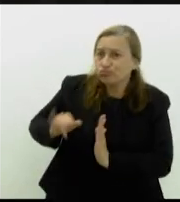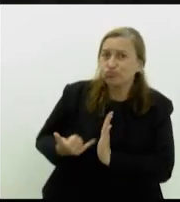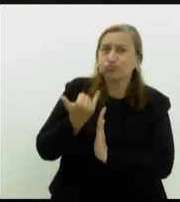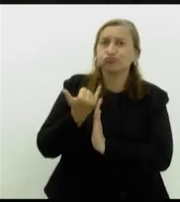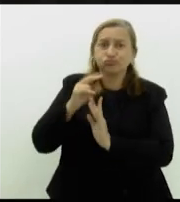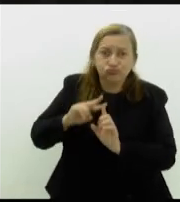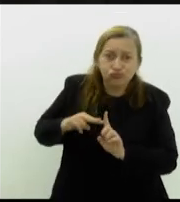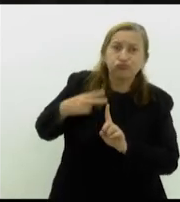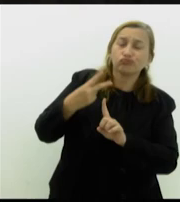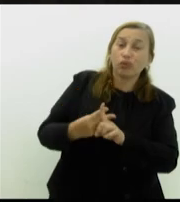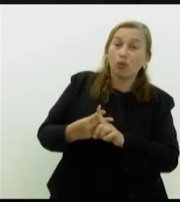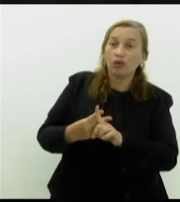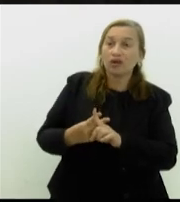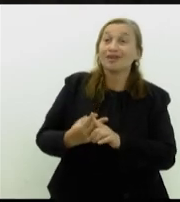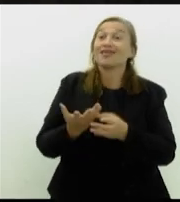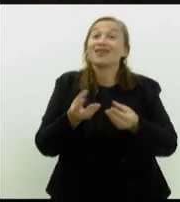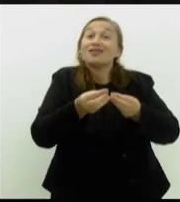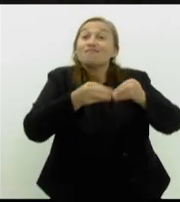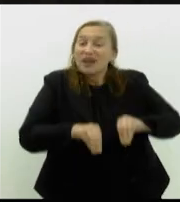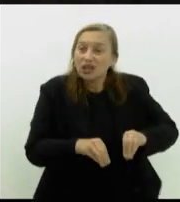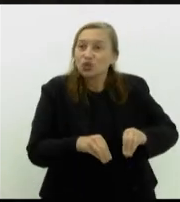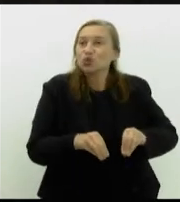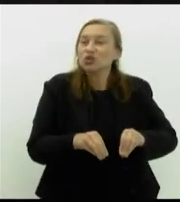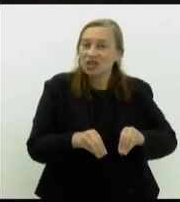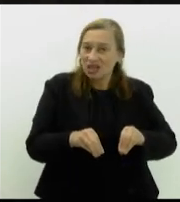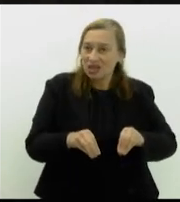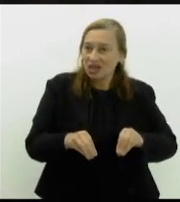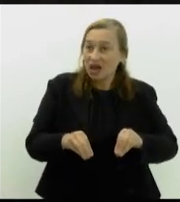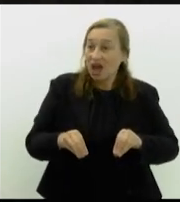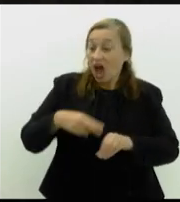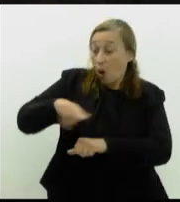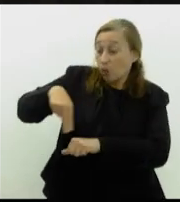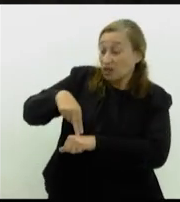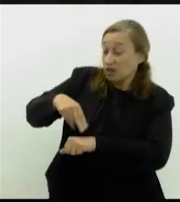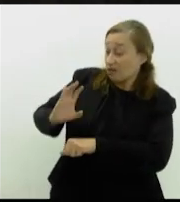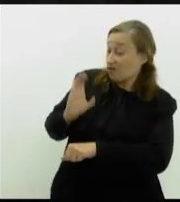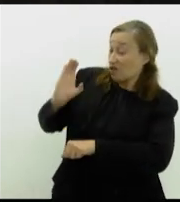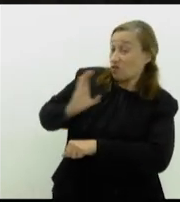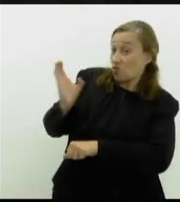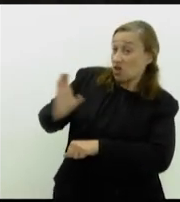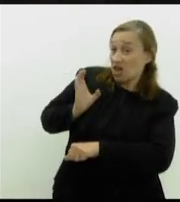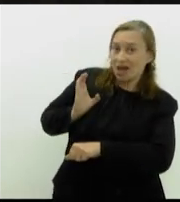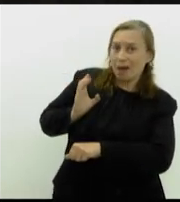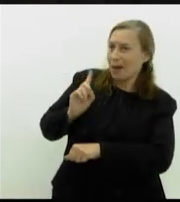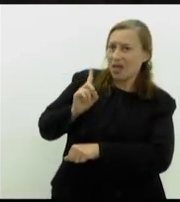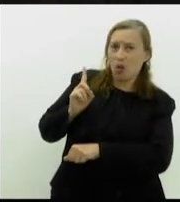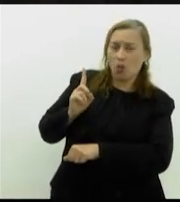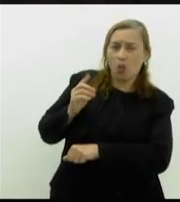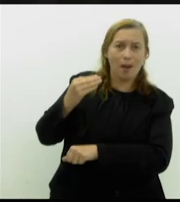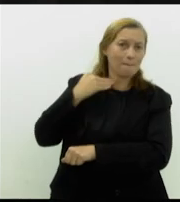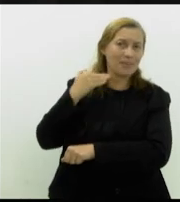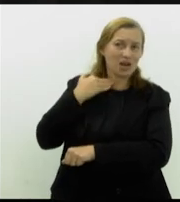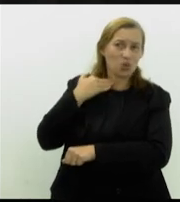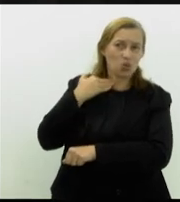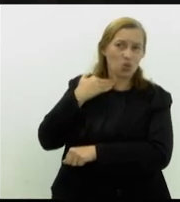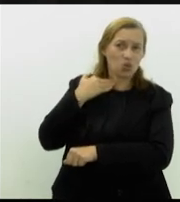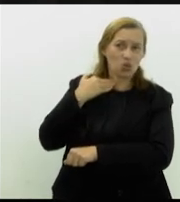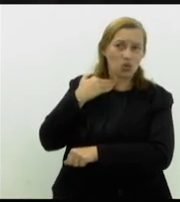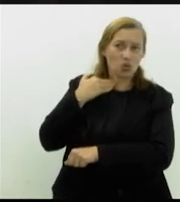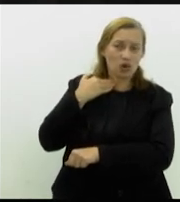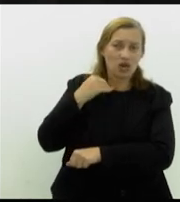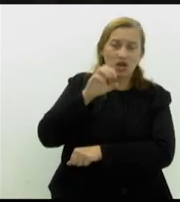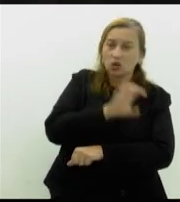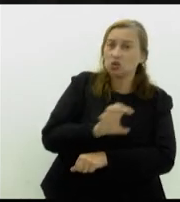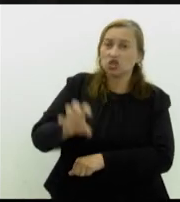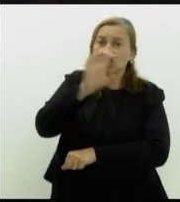extorsivos, em tese, ela está enriquecendo, e ela não é banco, com o empobrecimento das